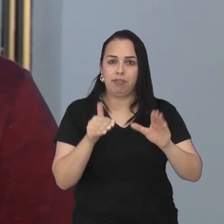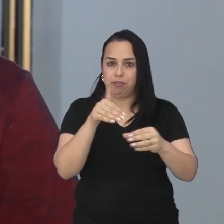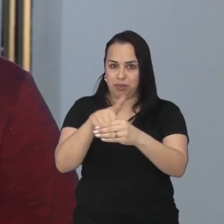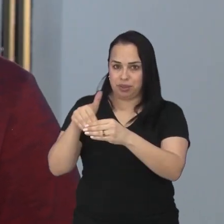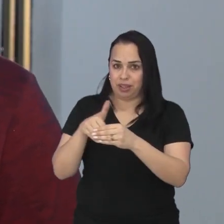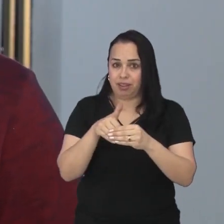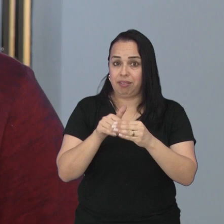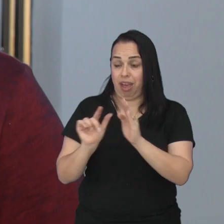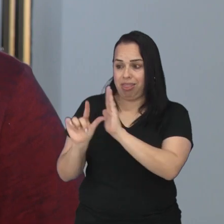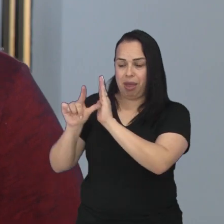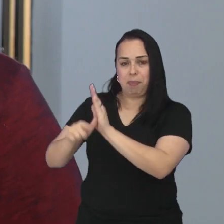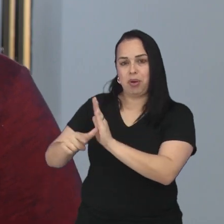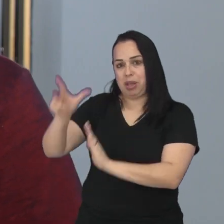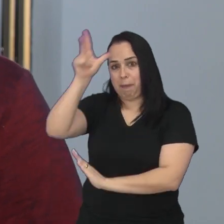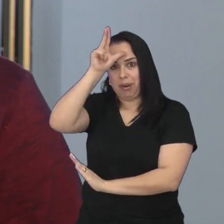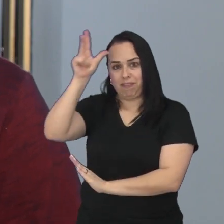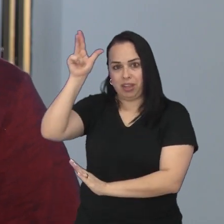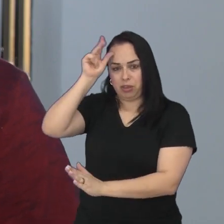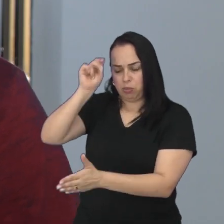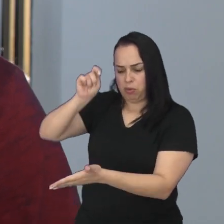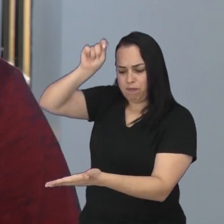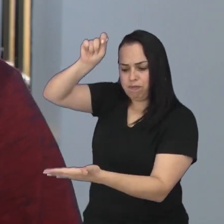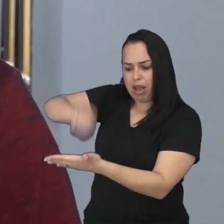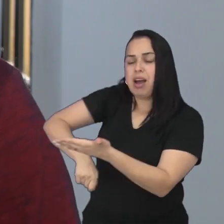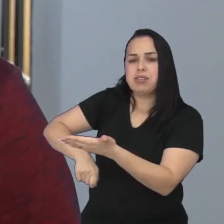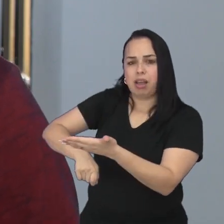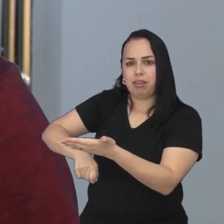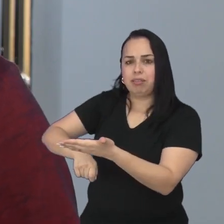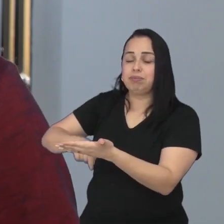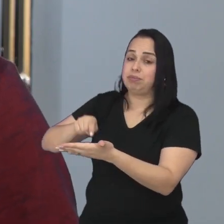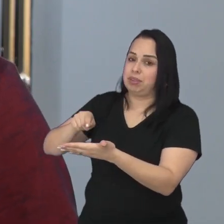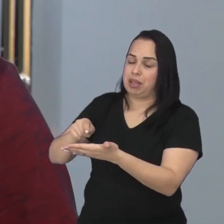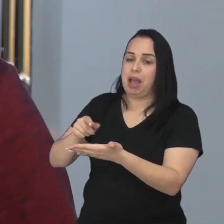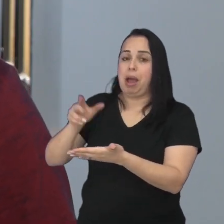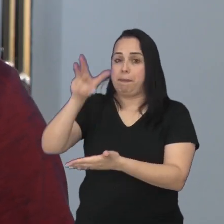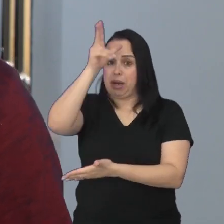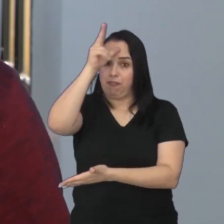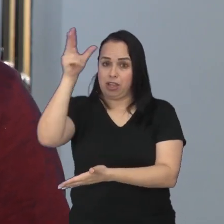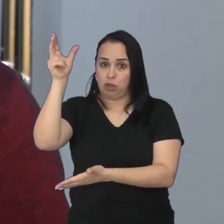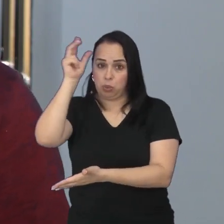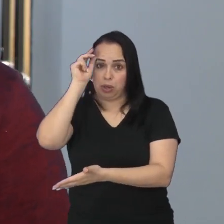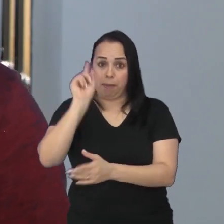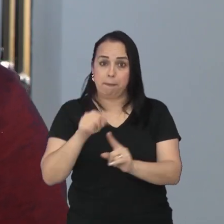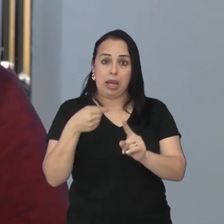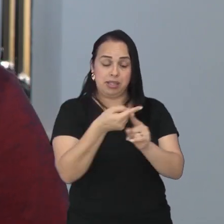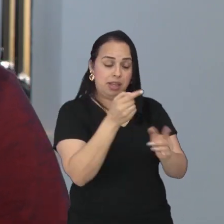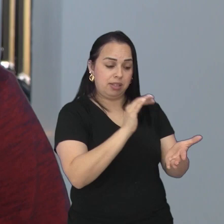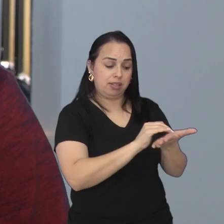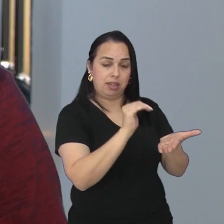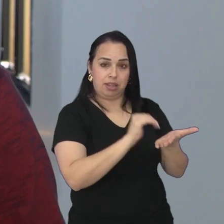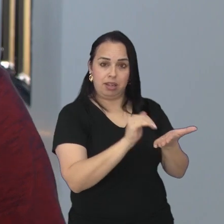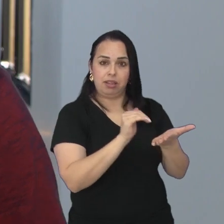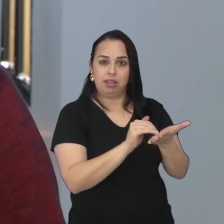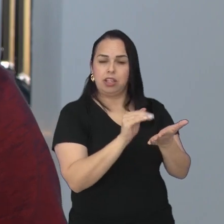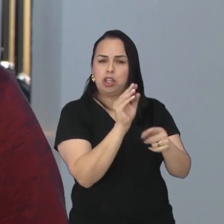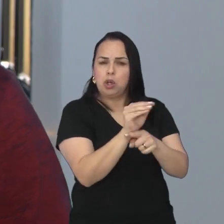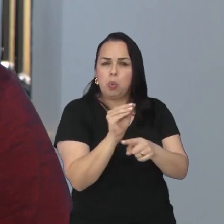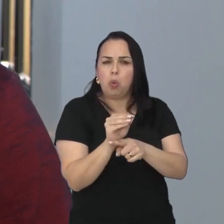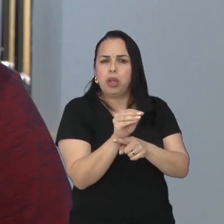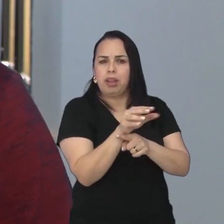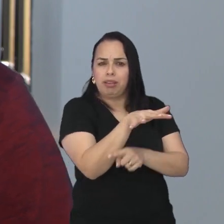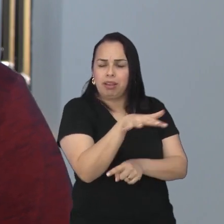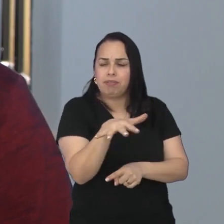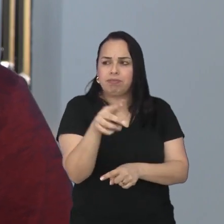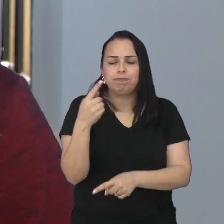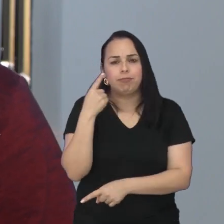foi votado, daqui a pouco já vai ser sancionado pelo prefeito. Aí a prefeitura, junto com a Secretaria de Manutenção da cidade, vai ver a melhor